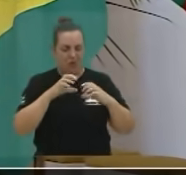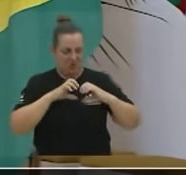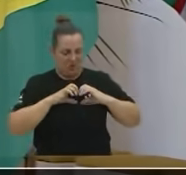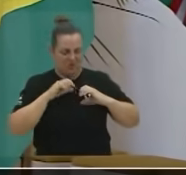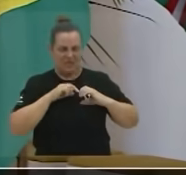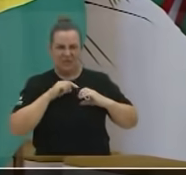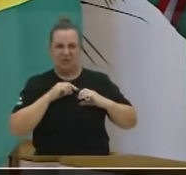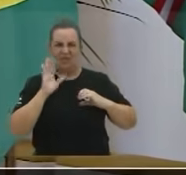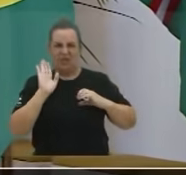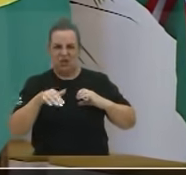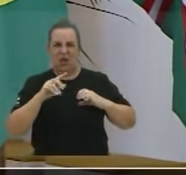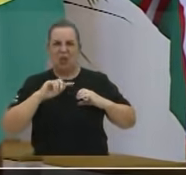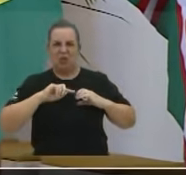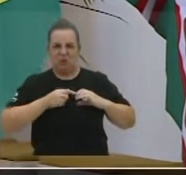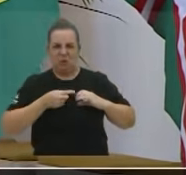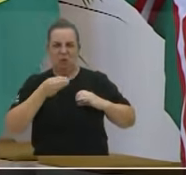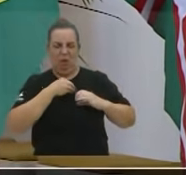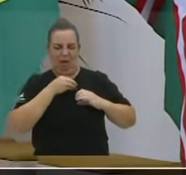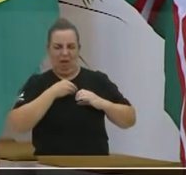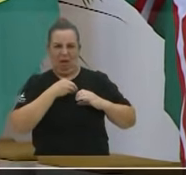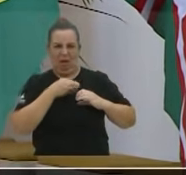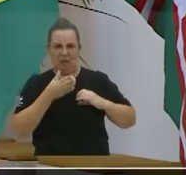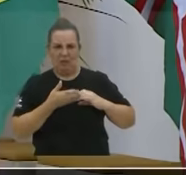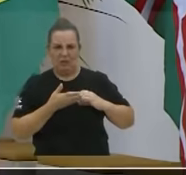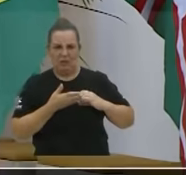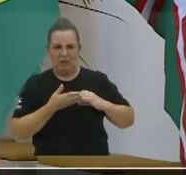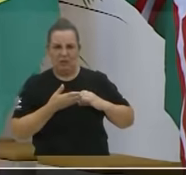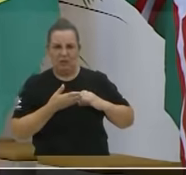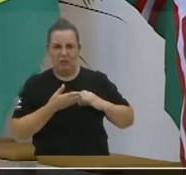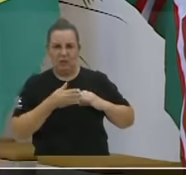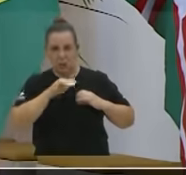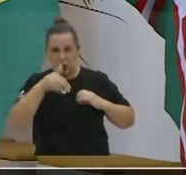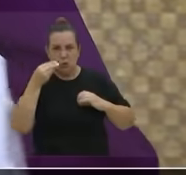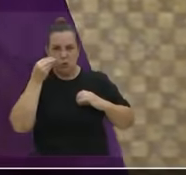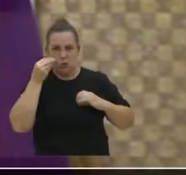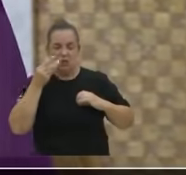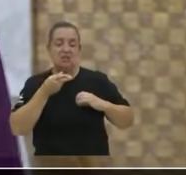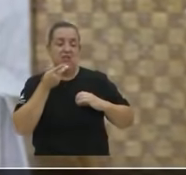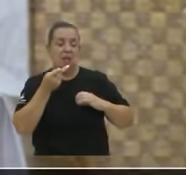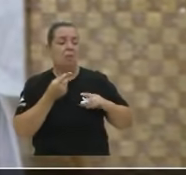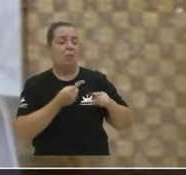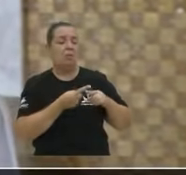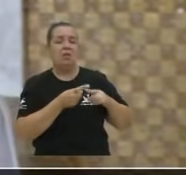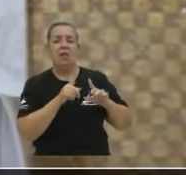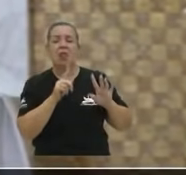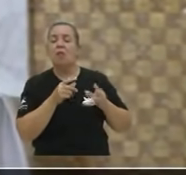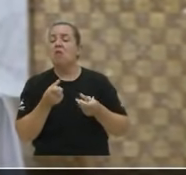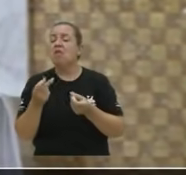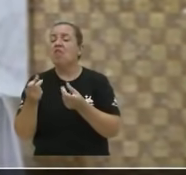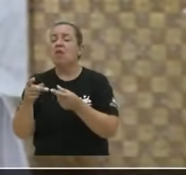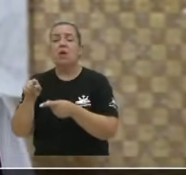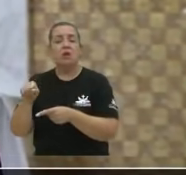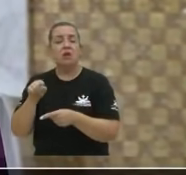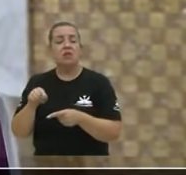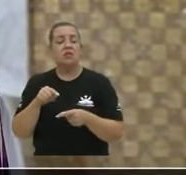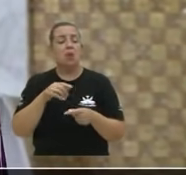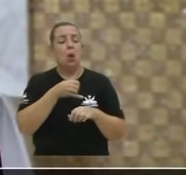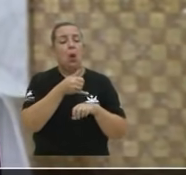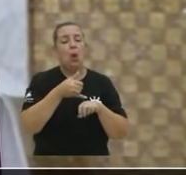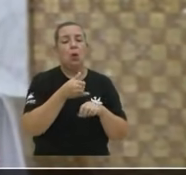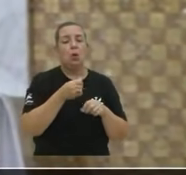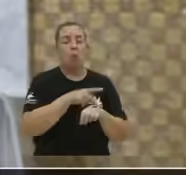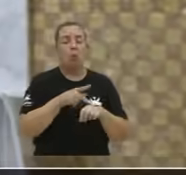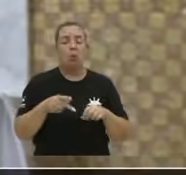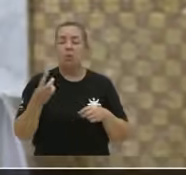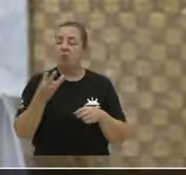dele dizia outro. A boca de Judas diz assim, por que não se vendeu esse nardo puro